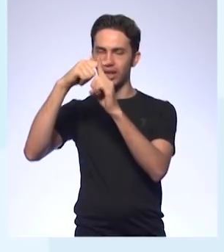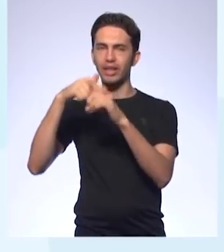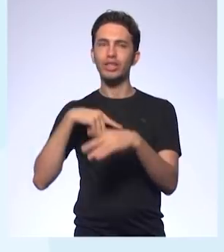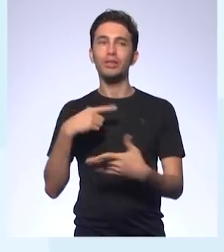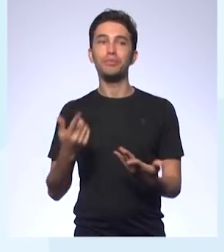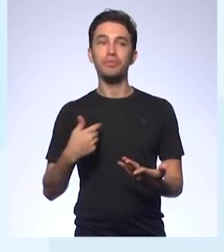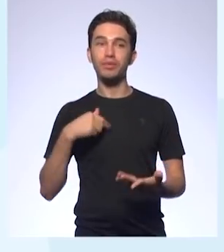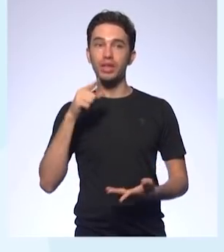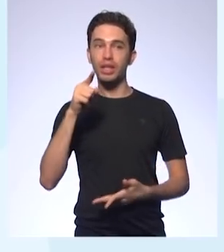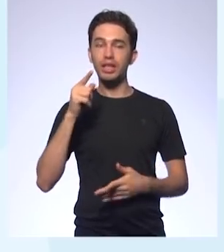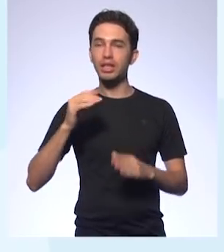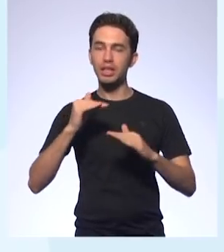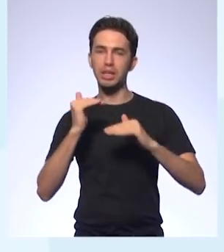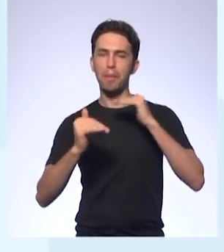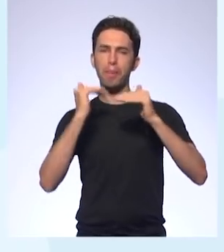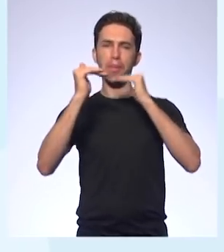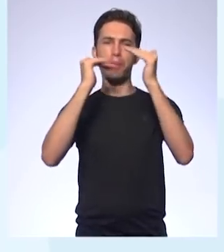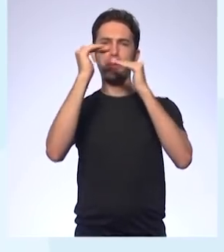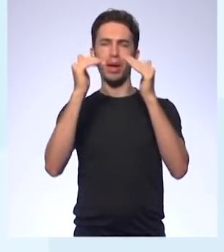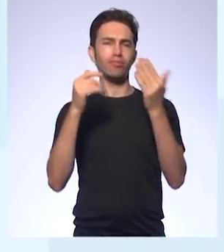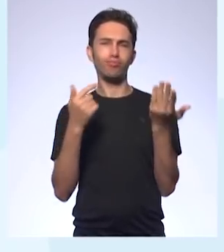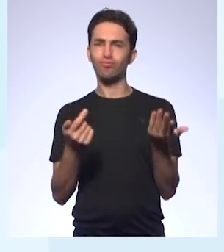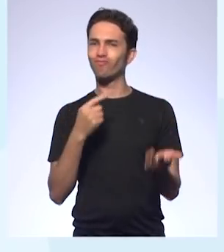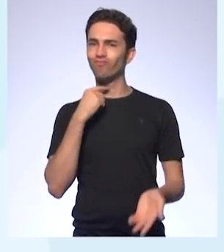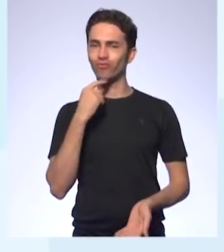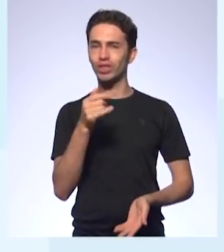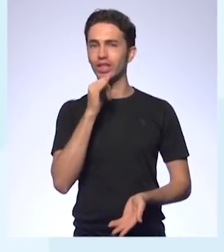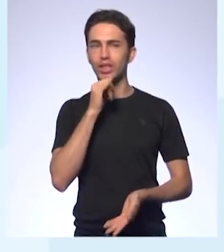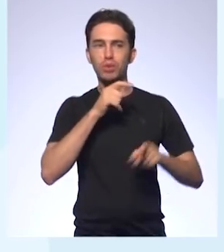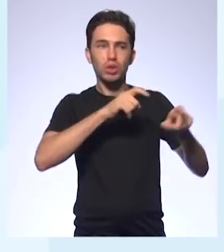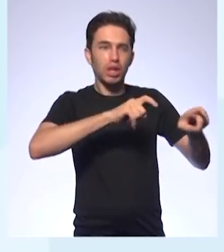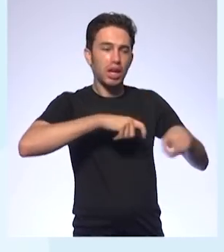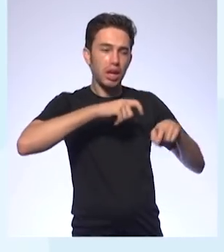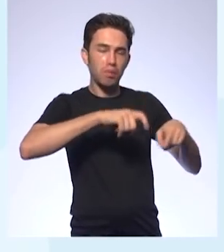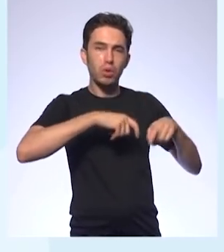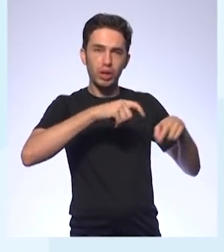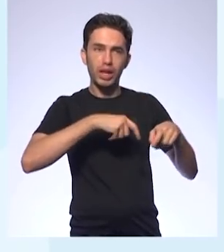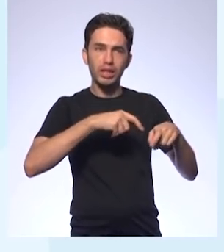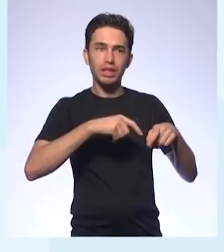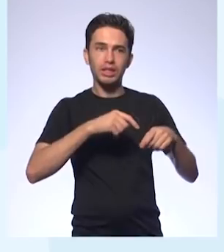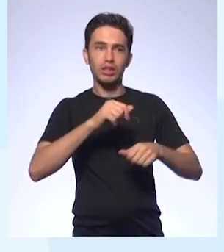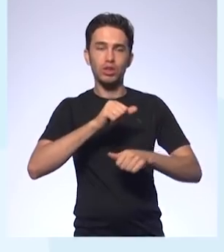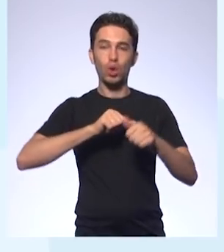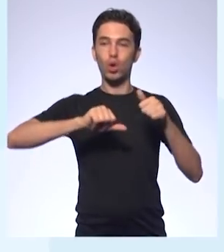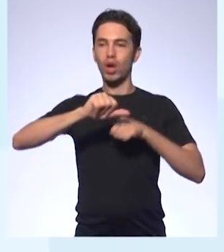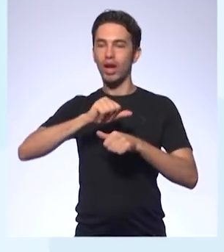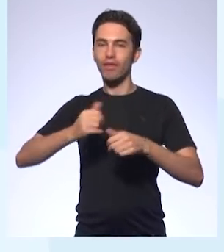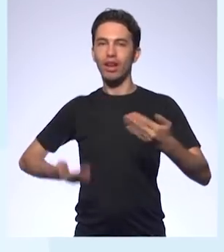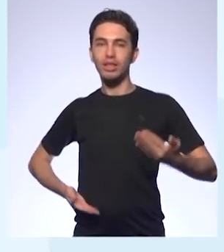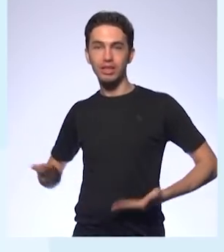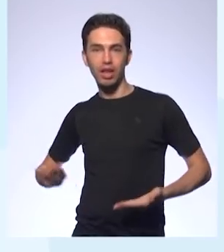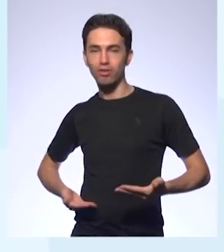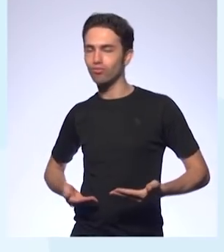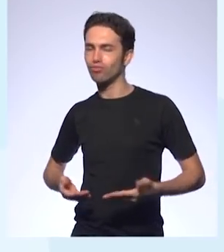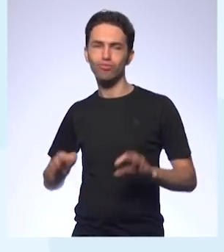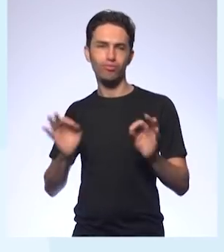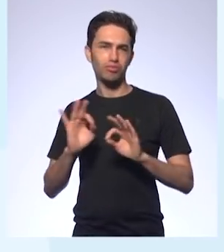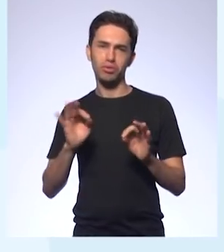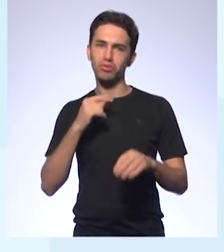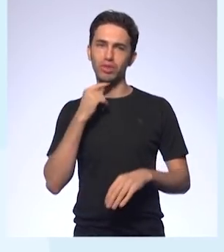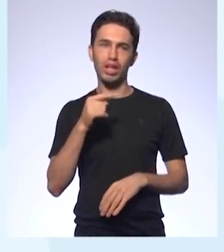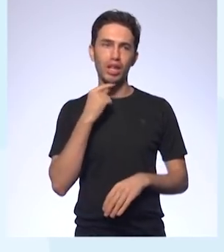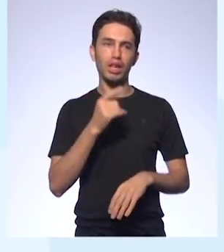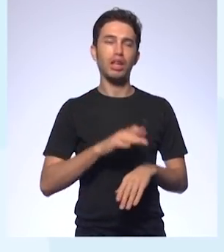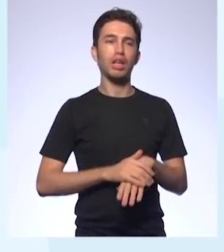tinha ascensão. Então, você não consegue, de camponês, virar servo. É uma sociedade que permanece